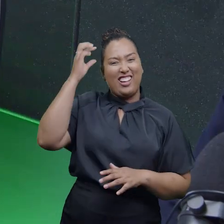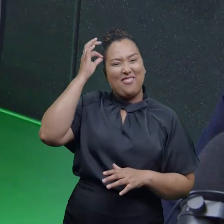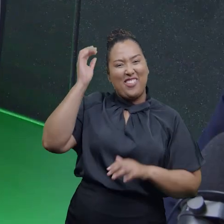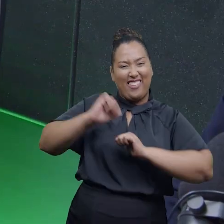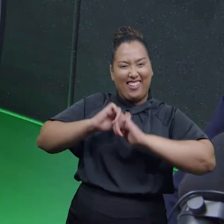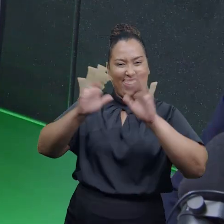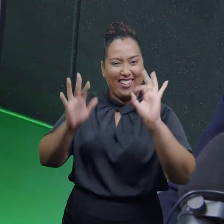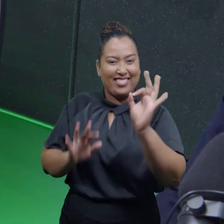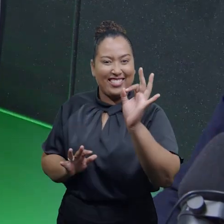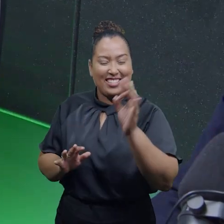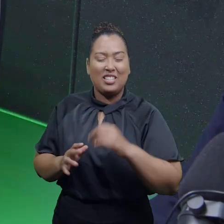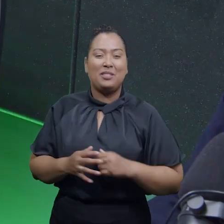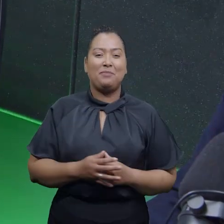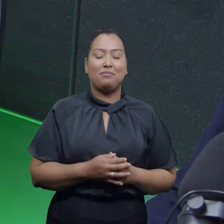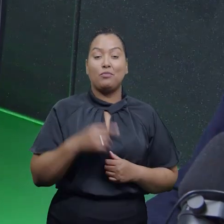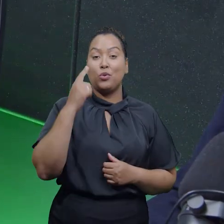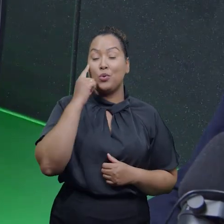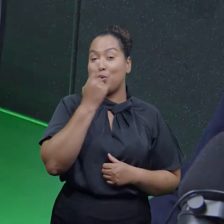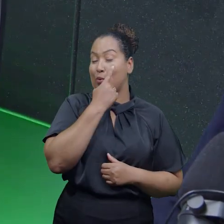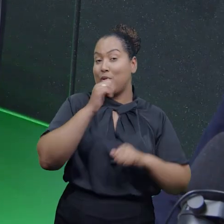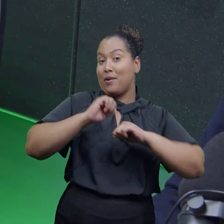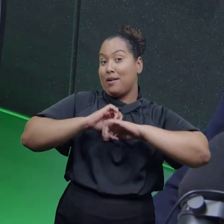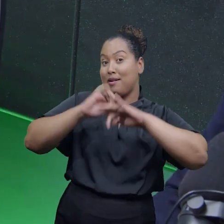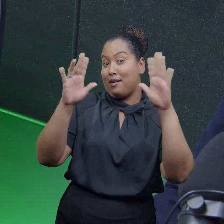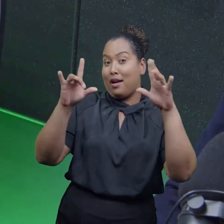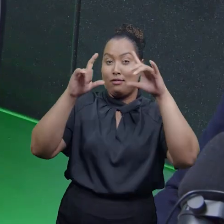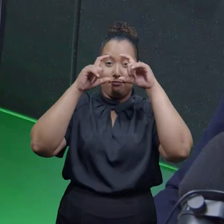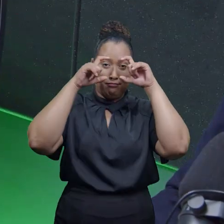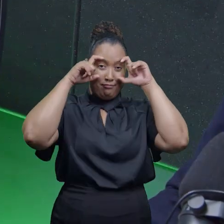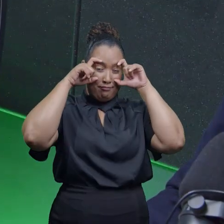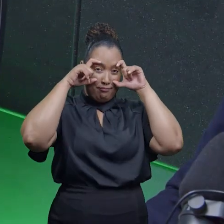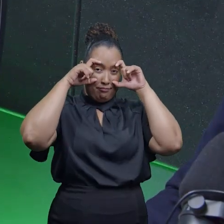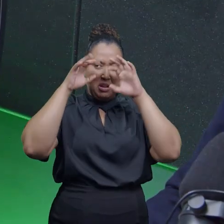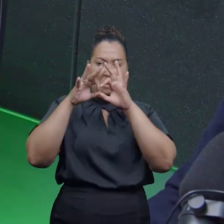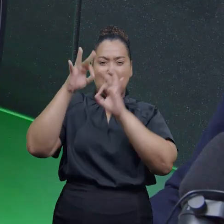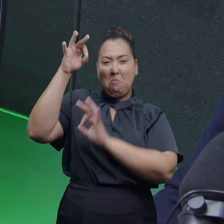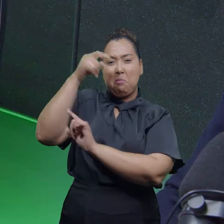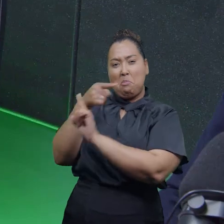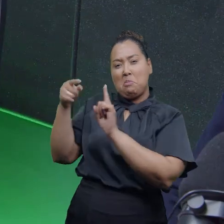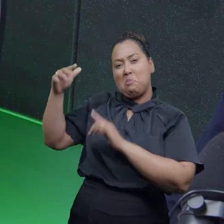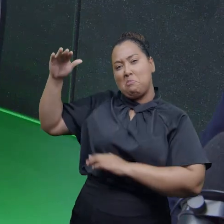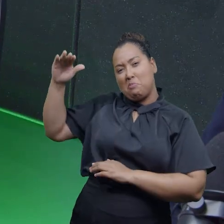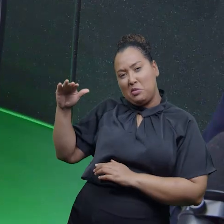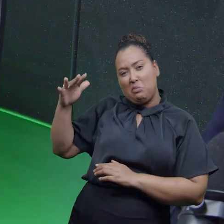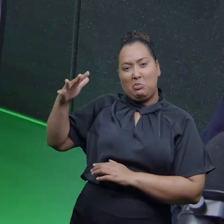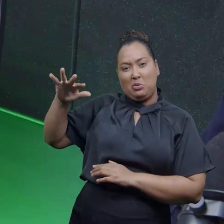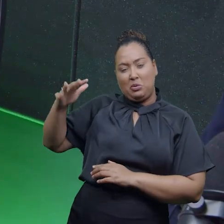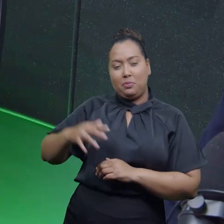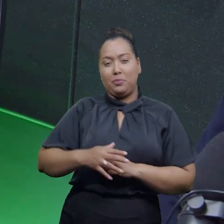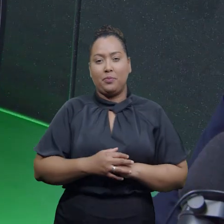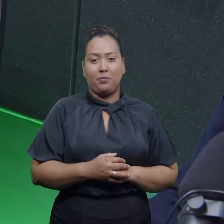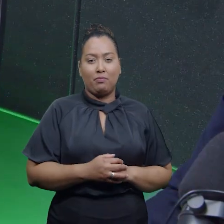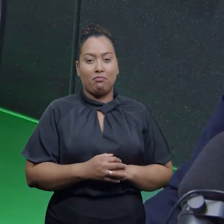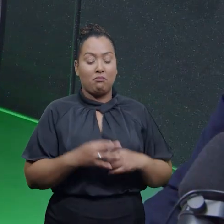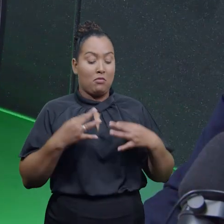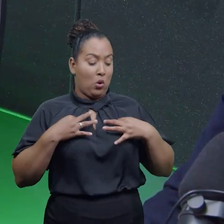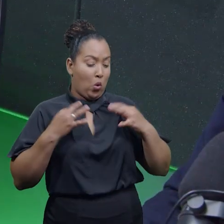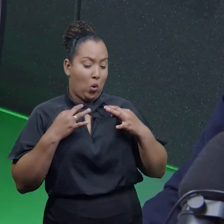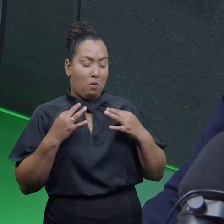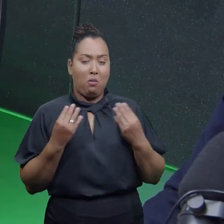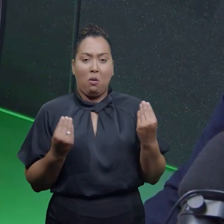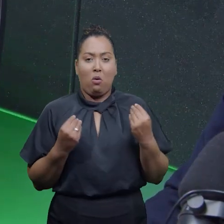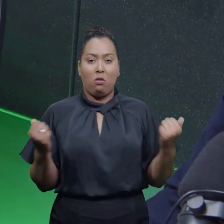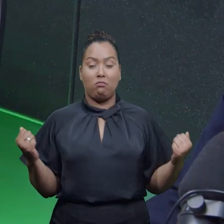escuros, estava mais claro antes, tenho olhos claros, uso óculos, estatura mediana. E